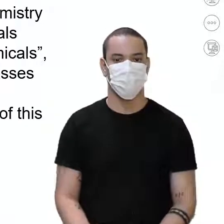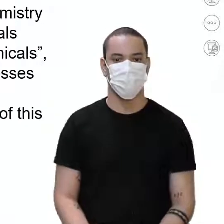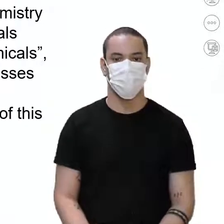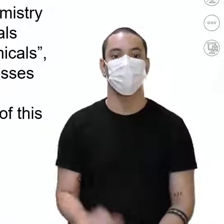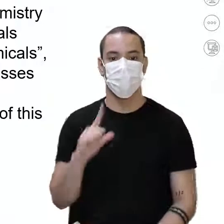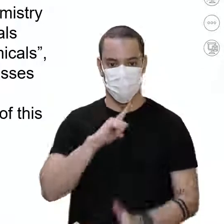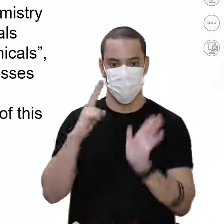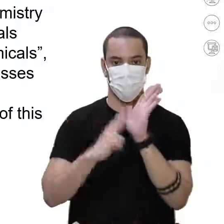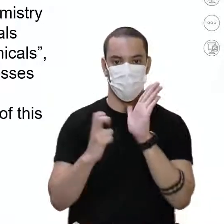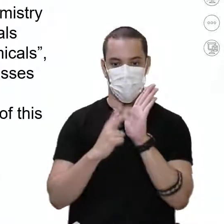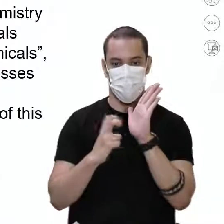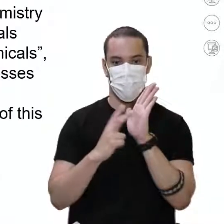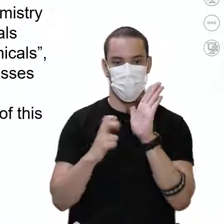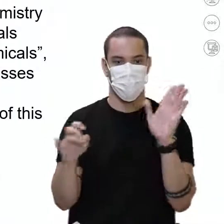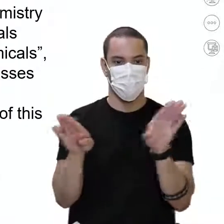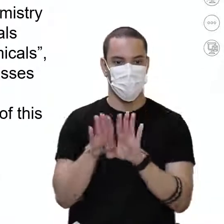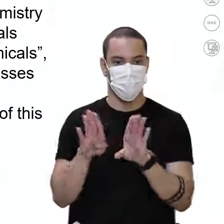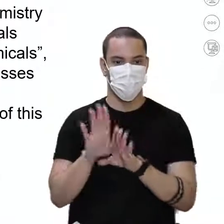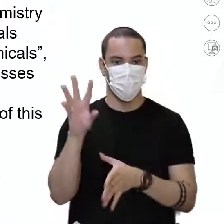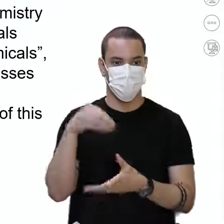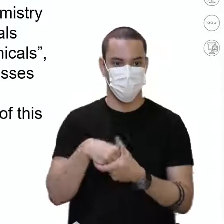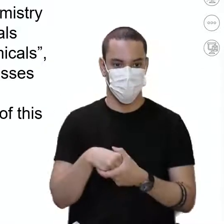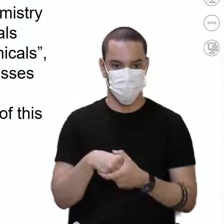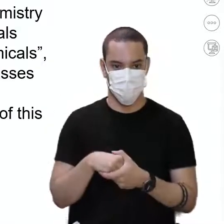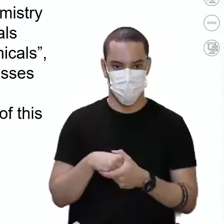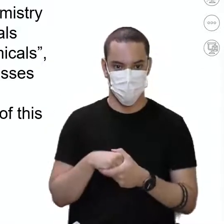era um dos vocabulários. Aqui, ó.